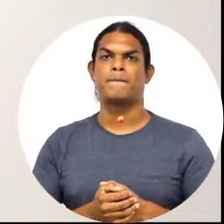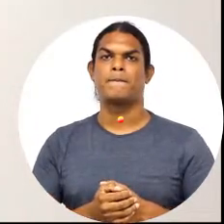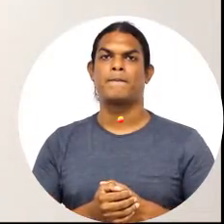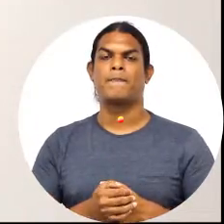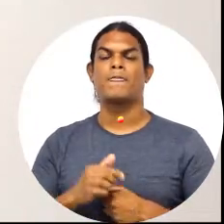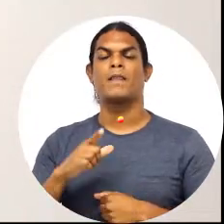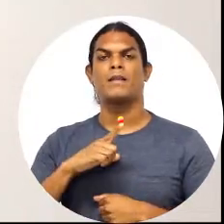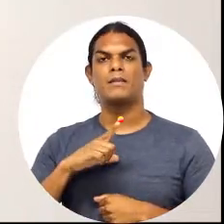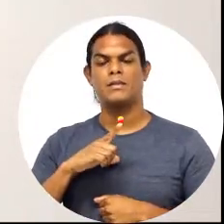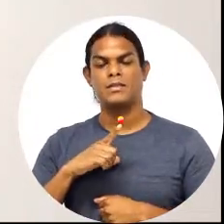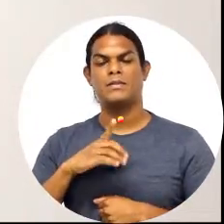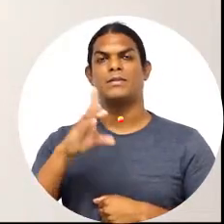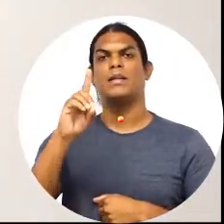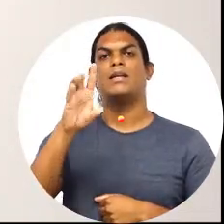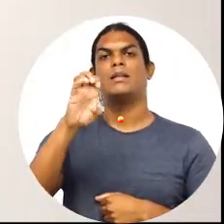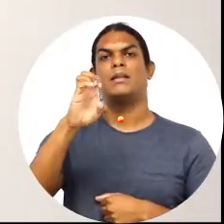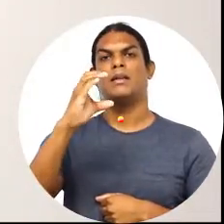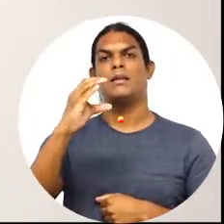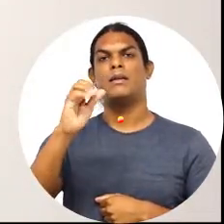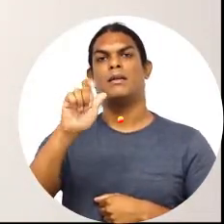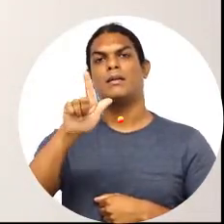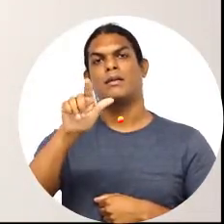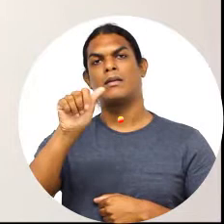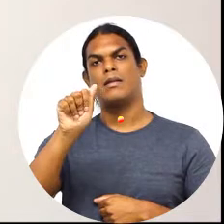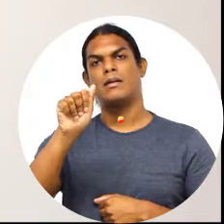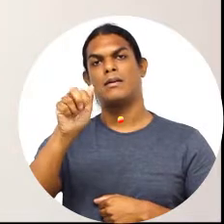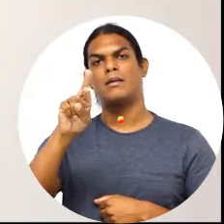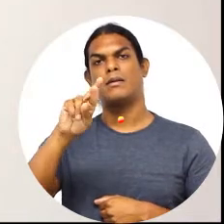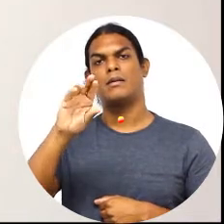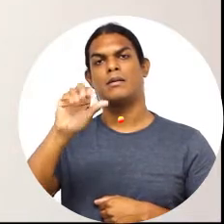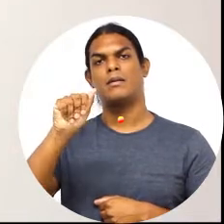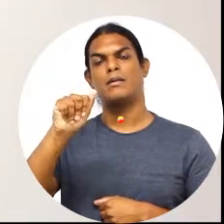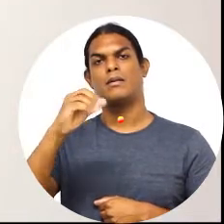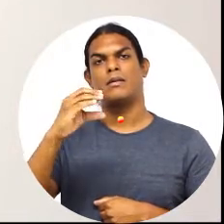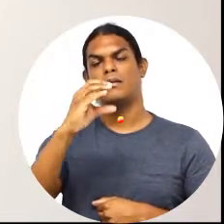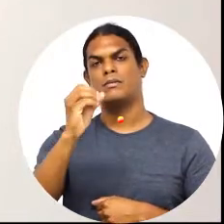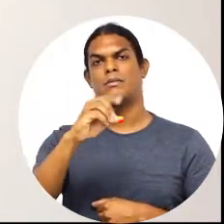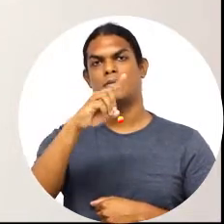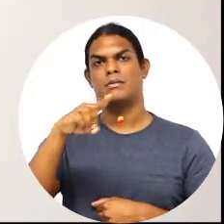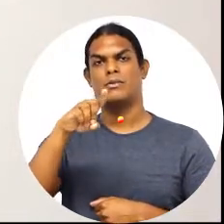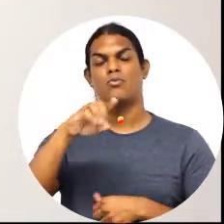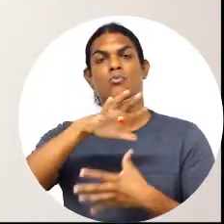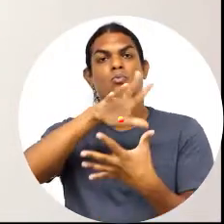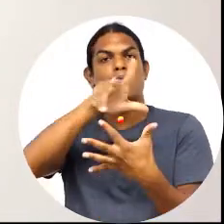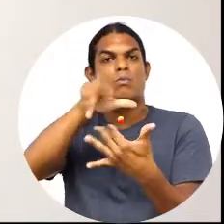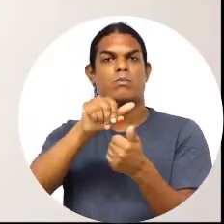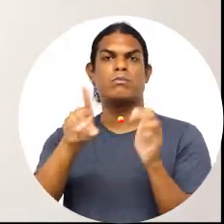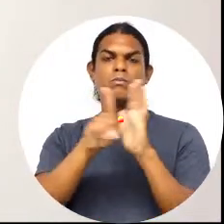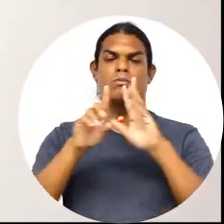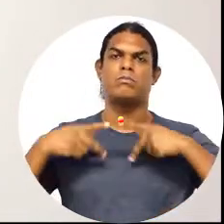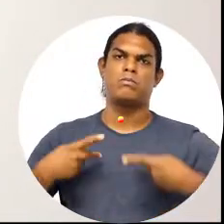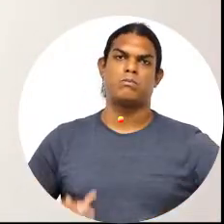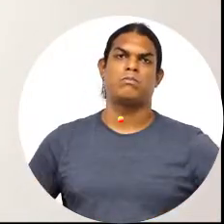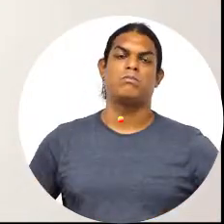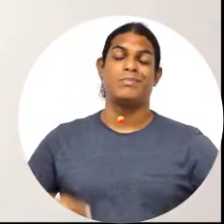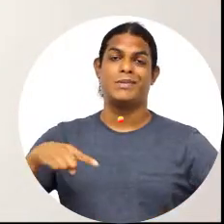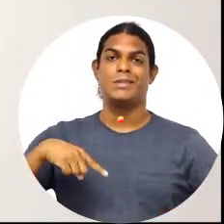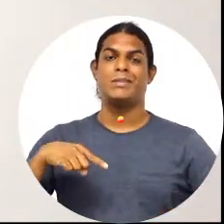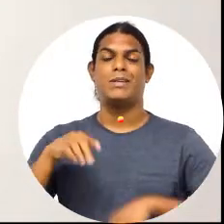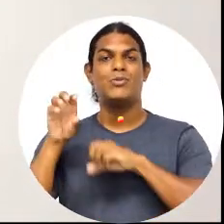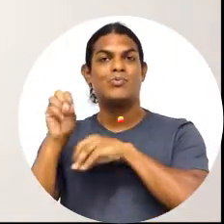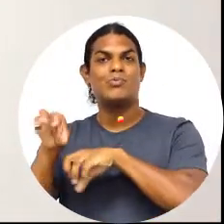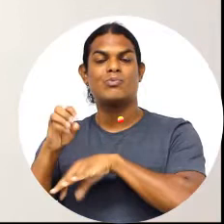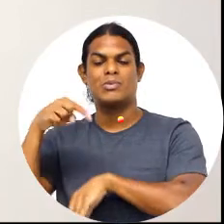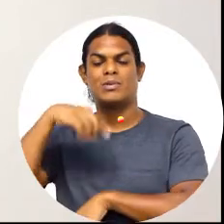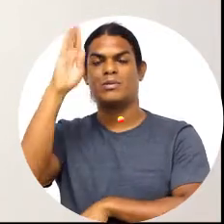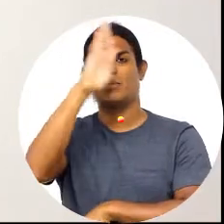Universal de Direitos Humanos. O Brasil trouxe isso para o ordenamento jurídico, e aí a educação no Brasil